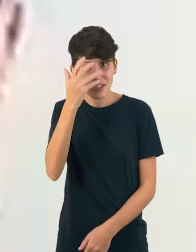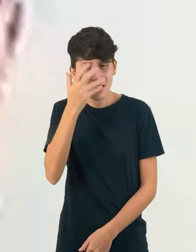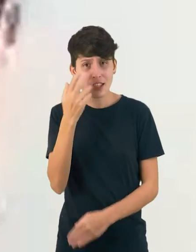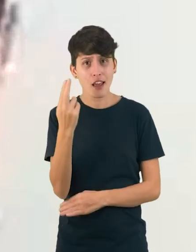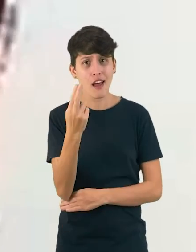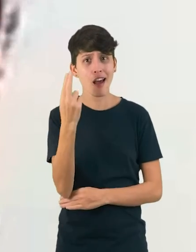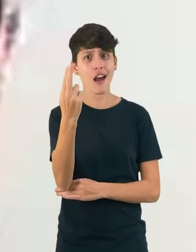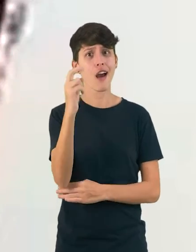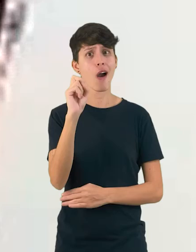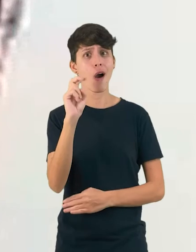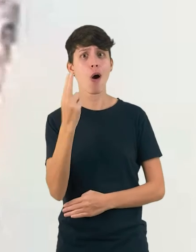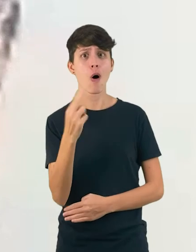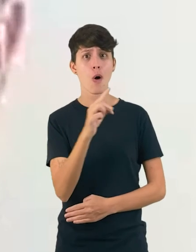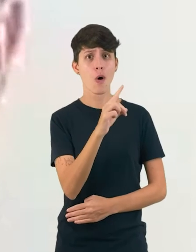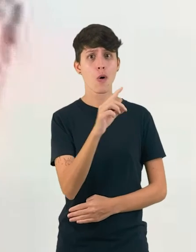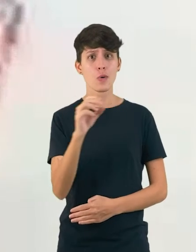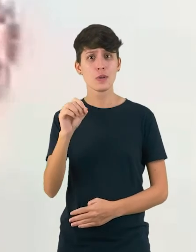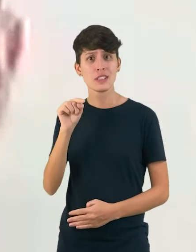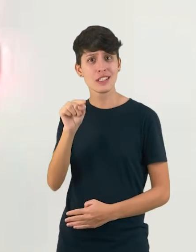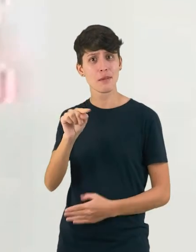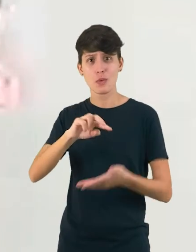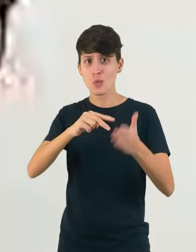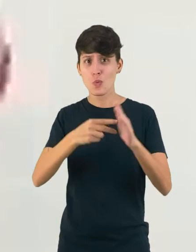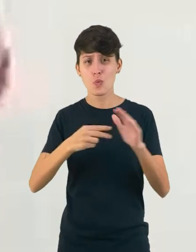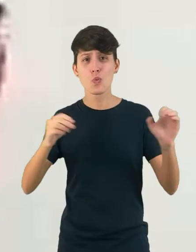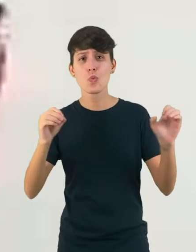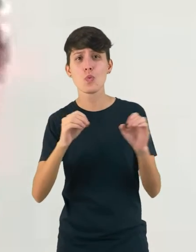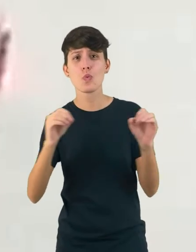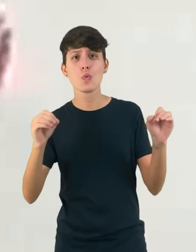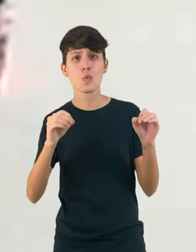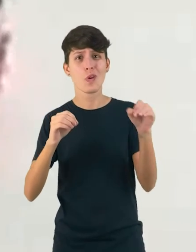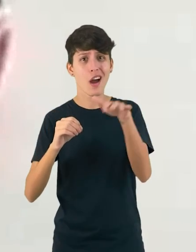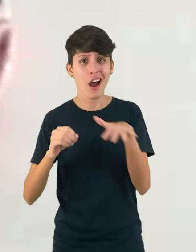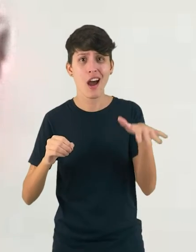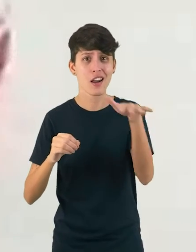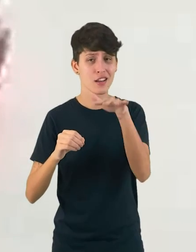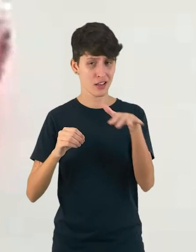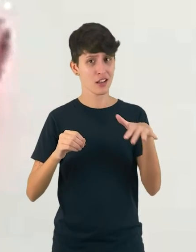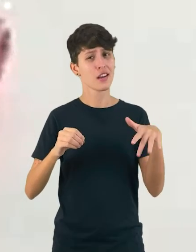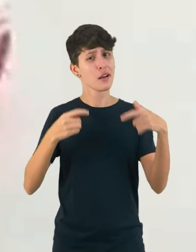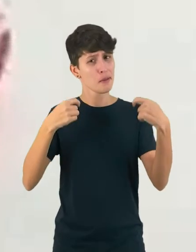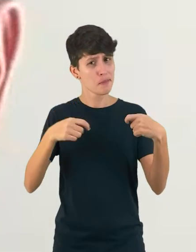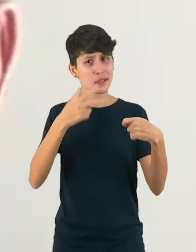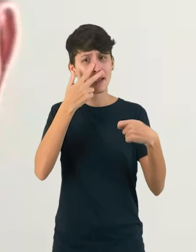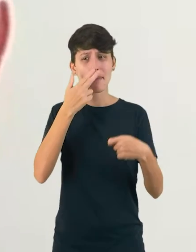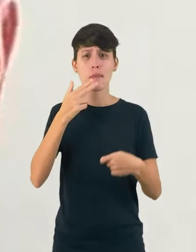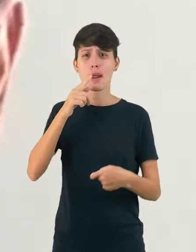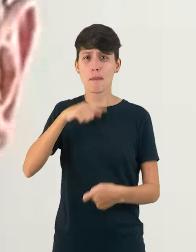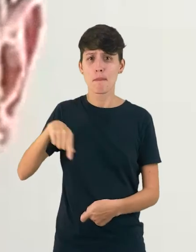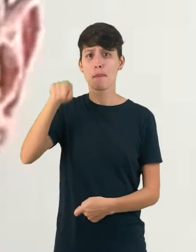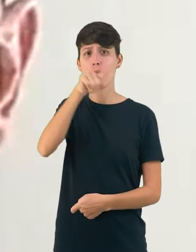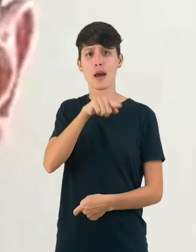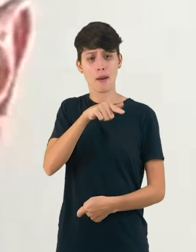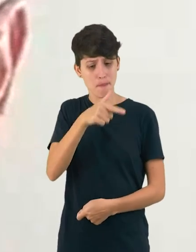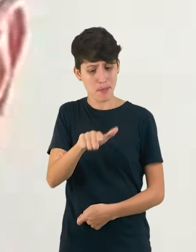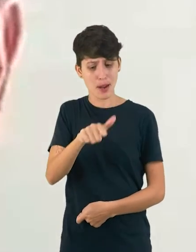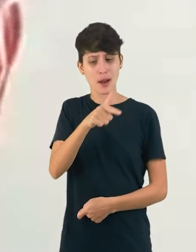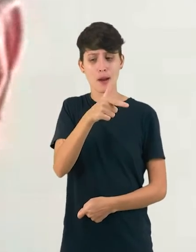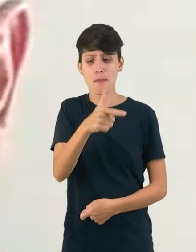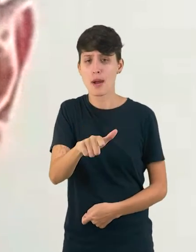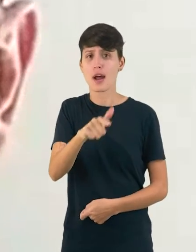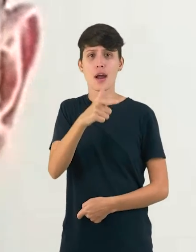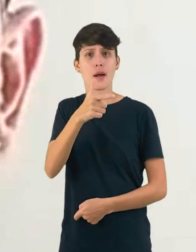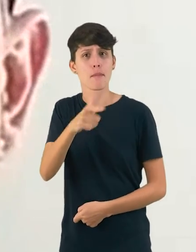que incita uma gravidade, ou 100 mil pessoas não significa nada num cenário. E existe um ciclo